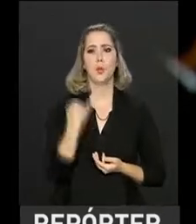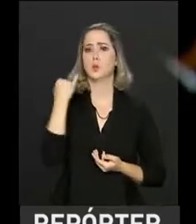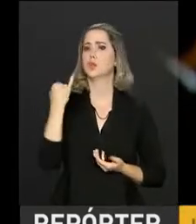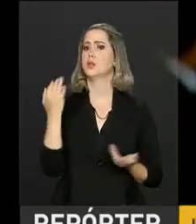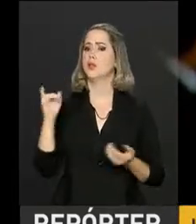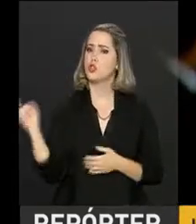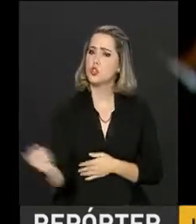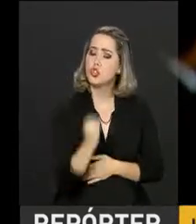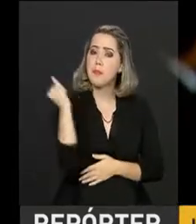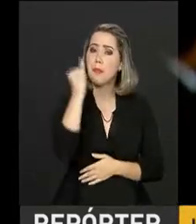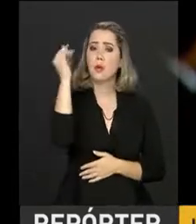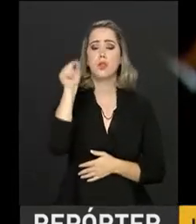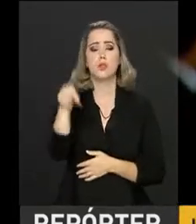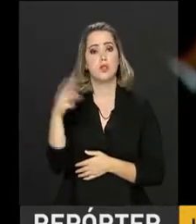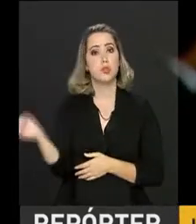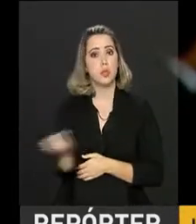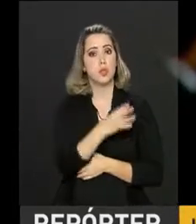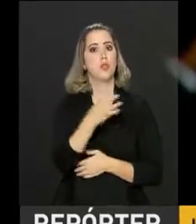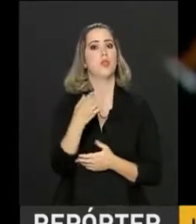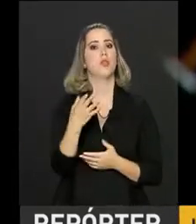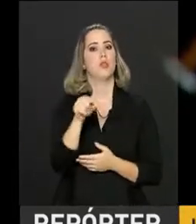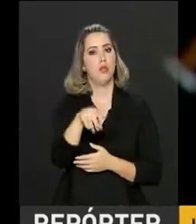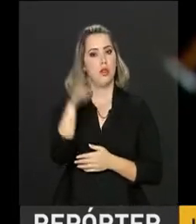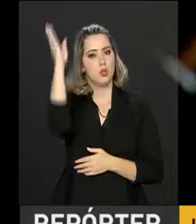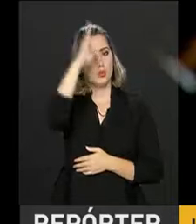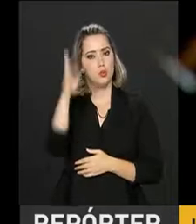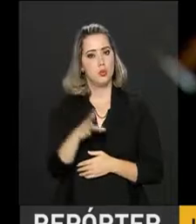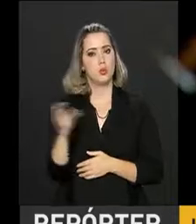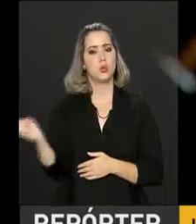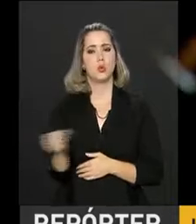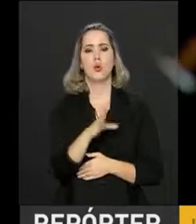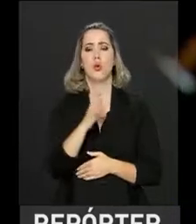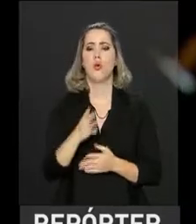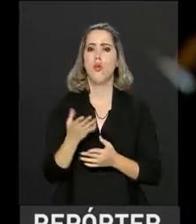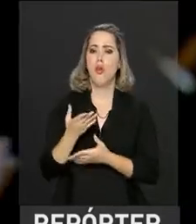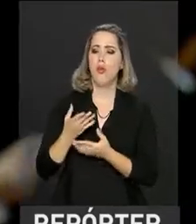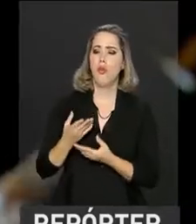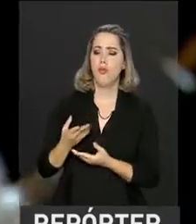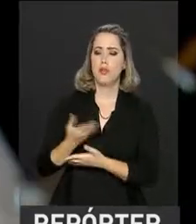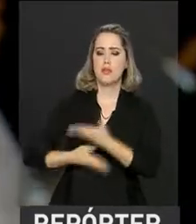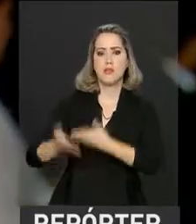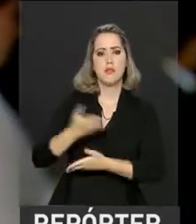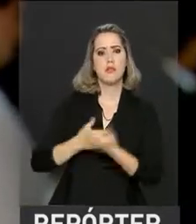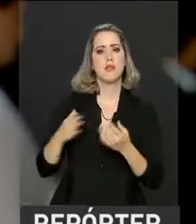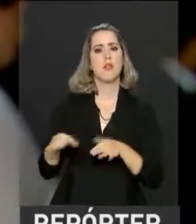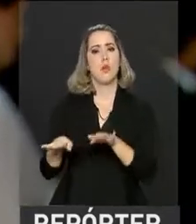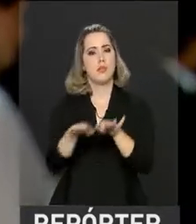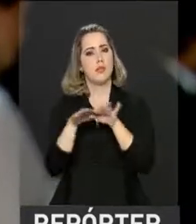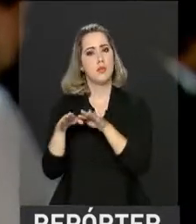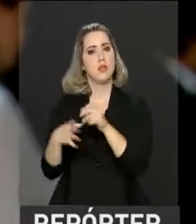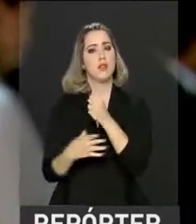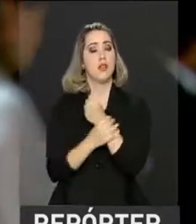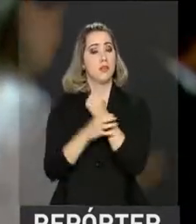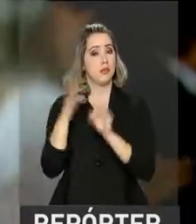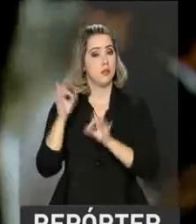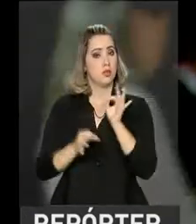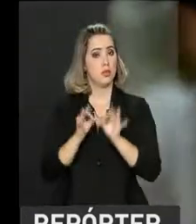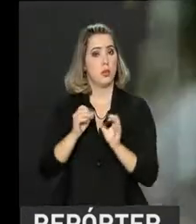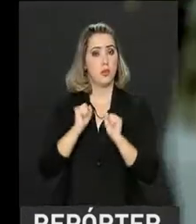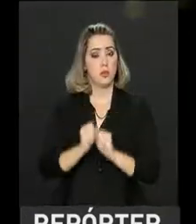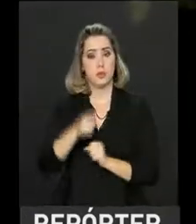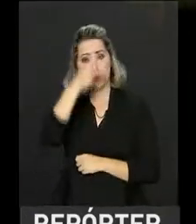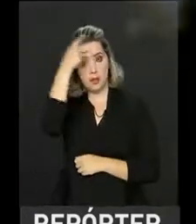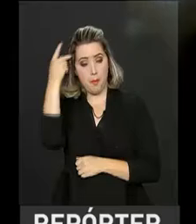tem pra se modernizar e alavancar novos negócios com estabilidade com segurança jurídica e permite que o investidor